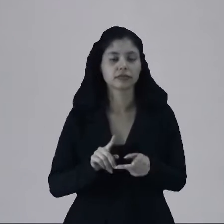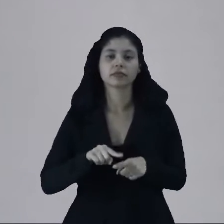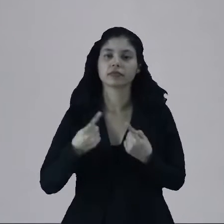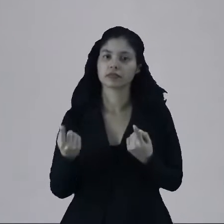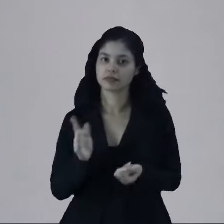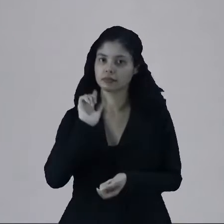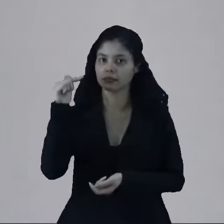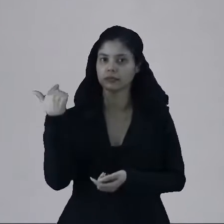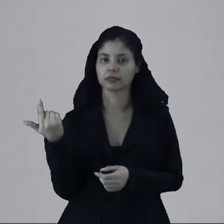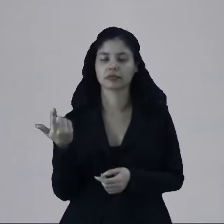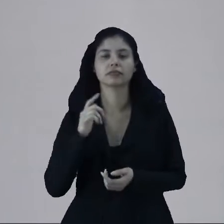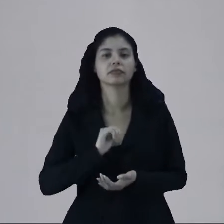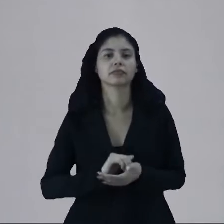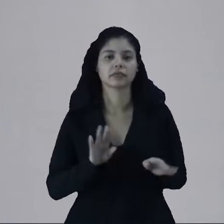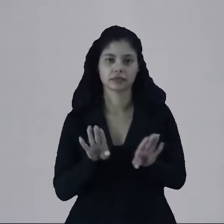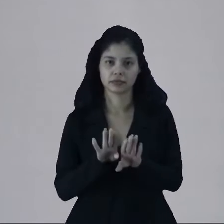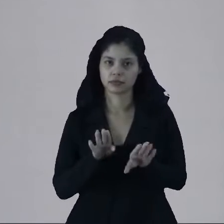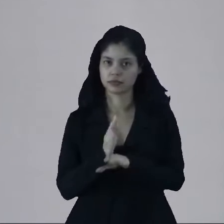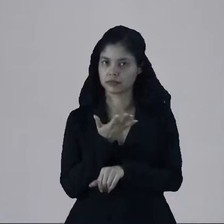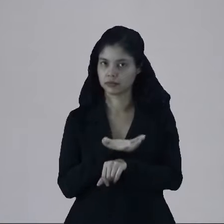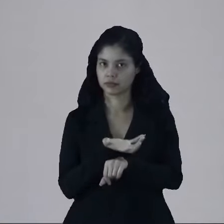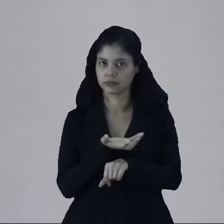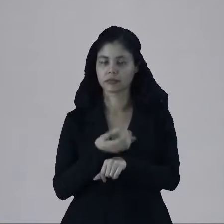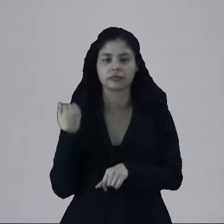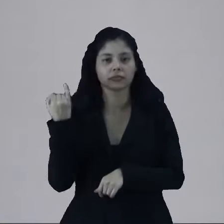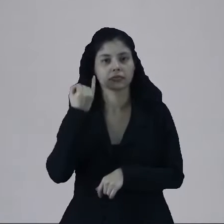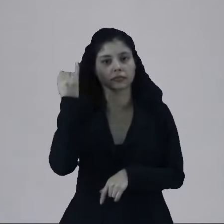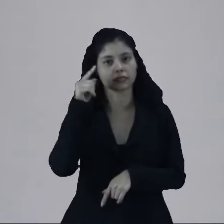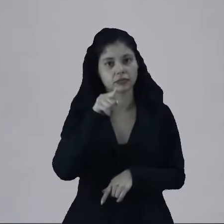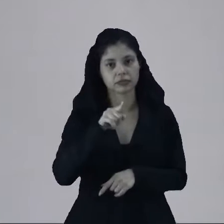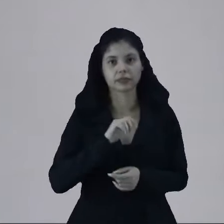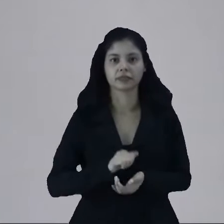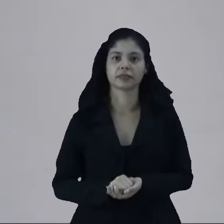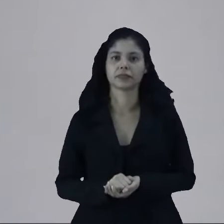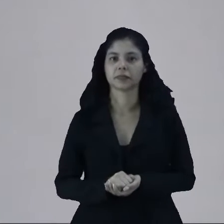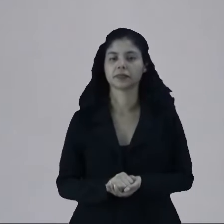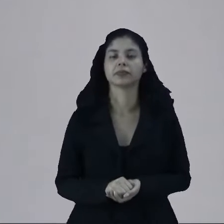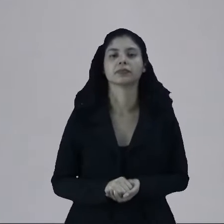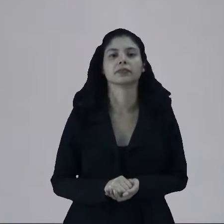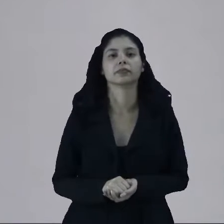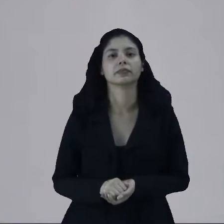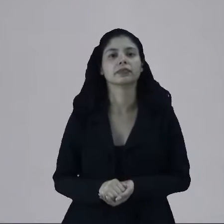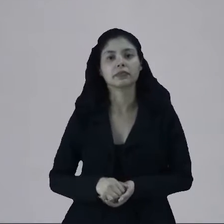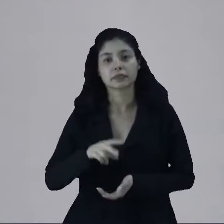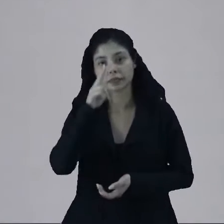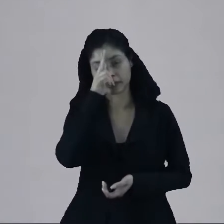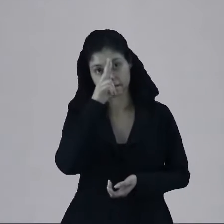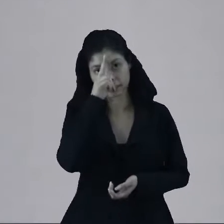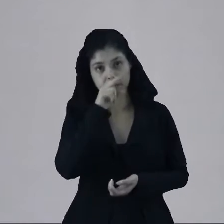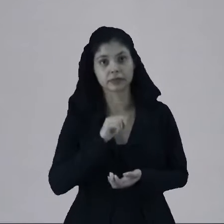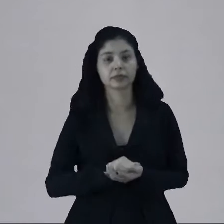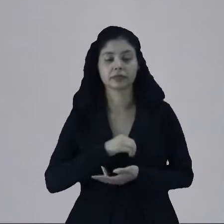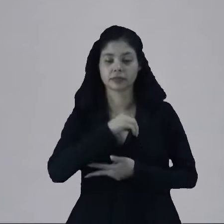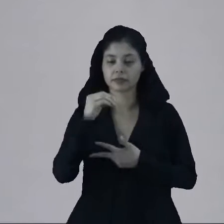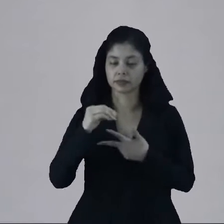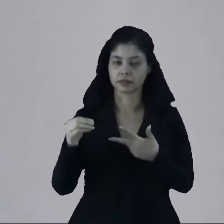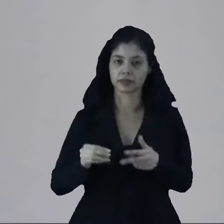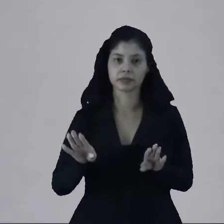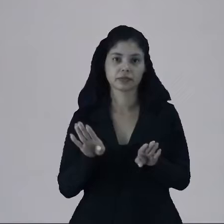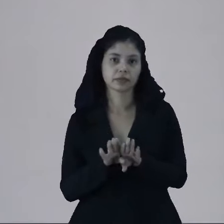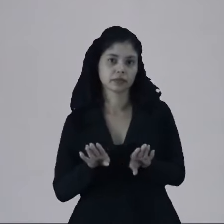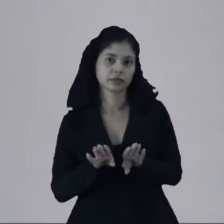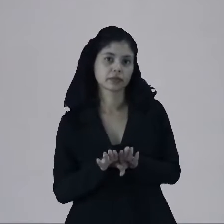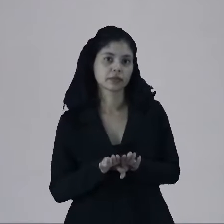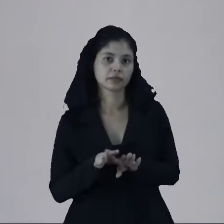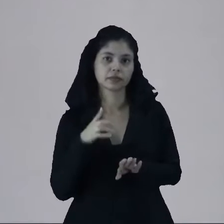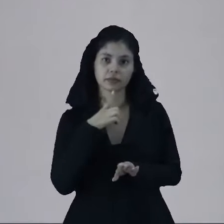mas os outros componentes curriculares importantíssimos para você arrasar no seu Enem. Lembrando que o Enem, ele exige de